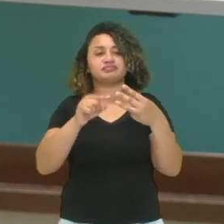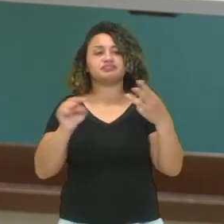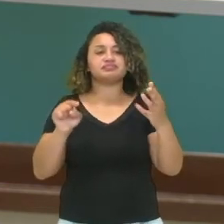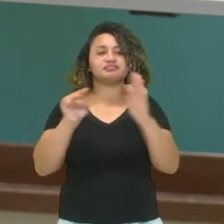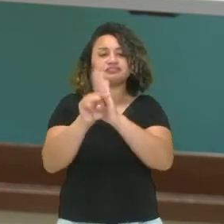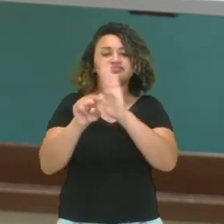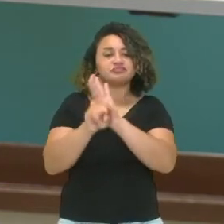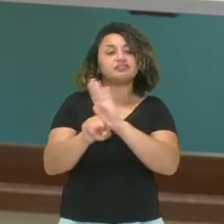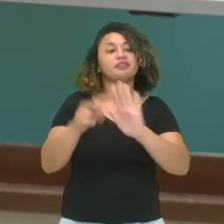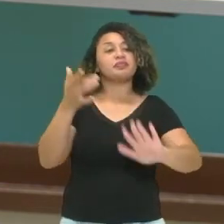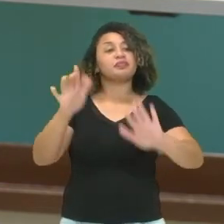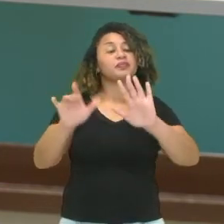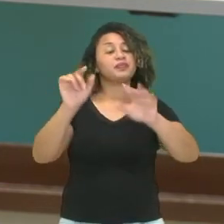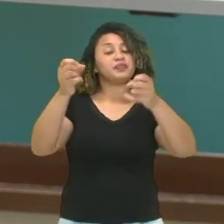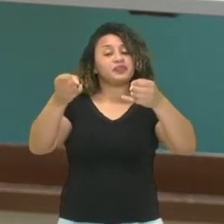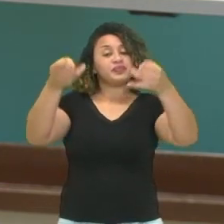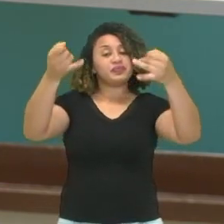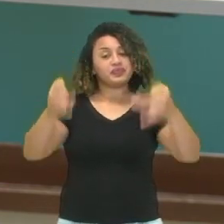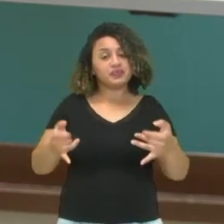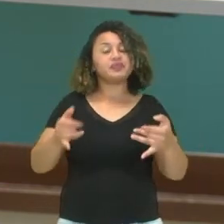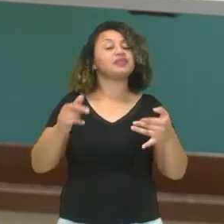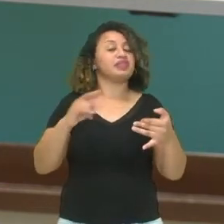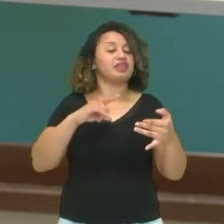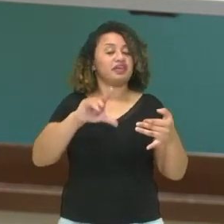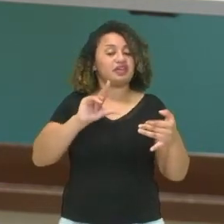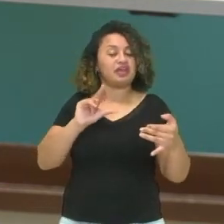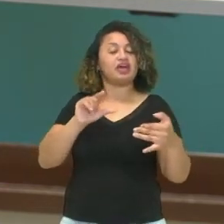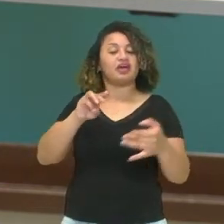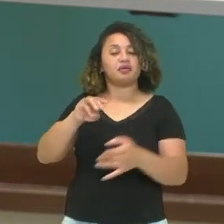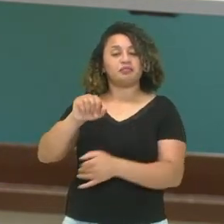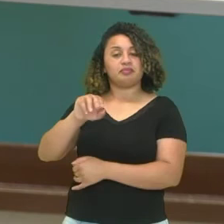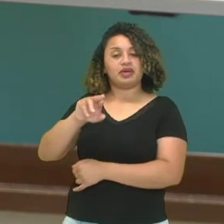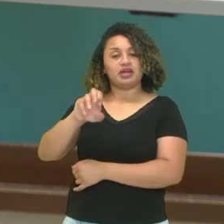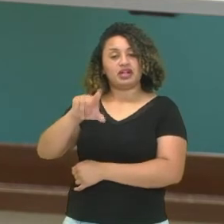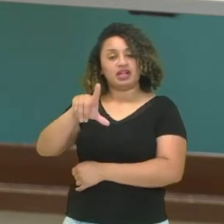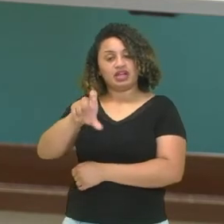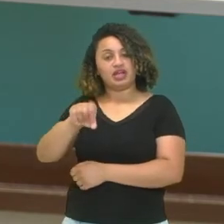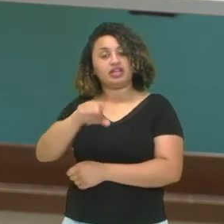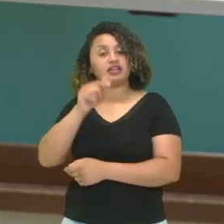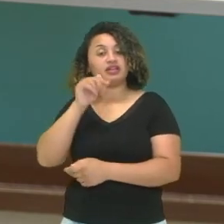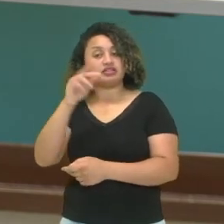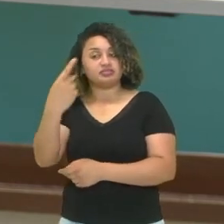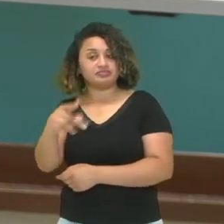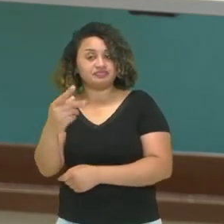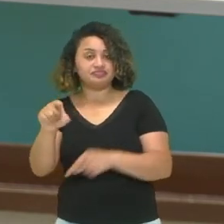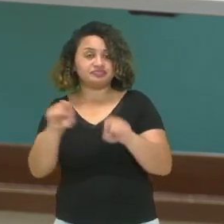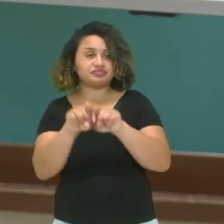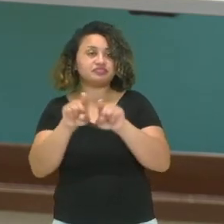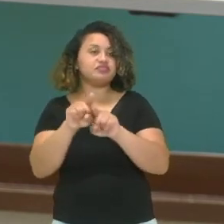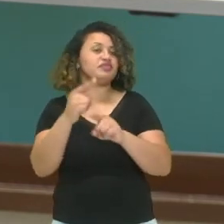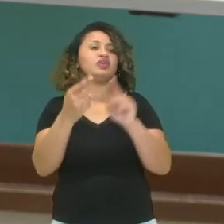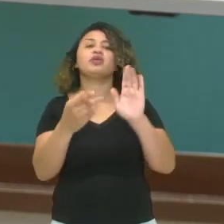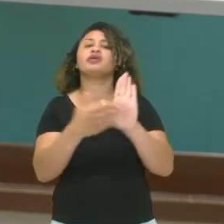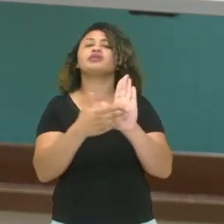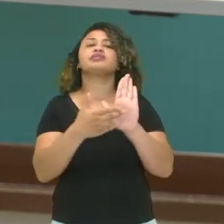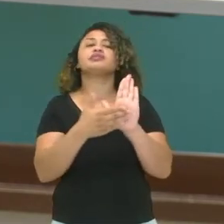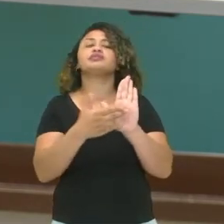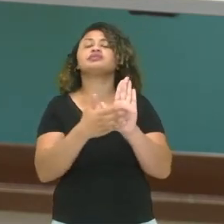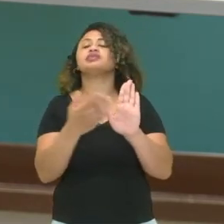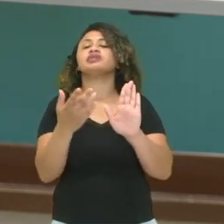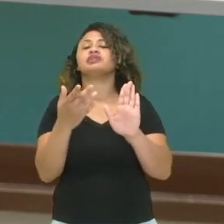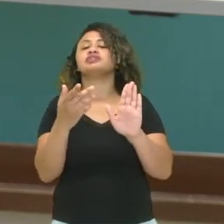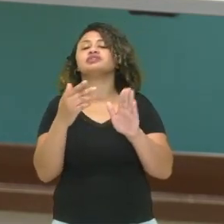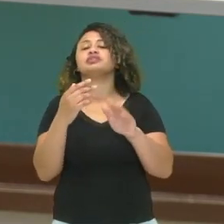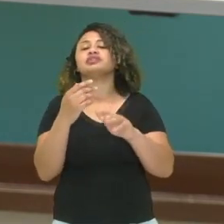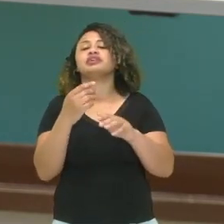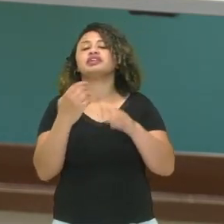de acordo com o negócio da Marlene e da sua irmã. Qual é o propósito do negócio dessas duas irmãs?